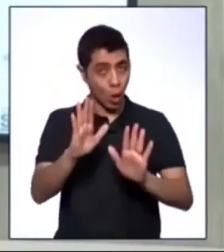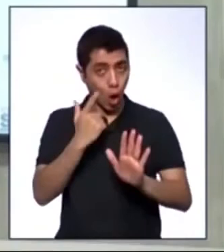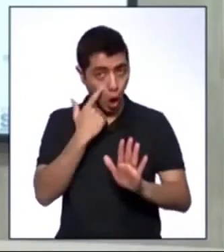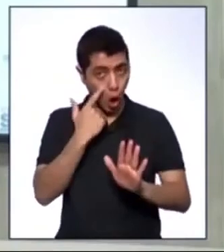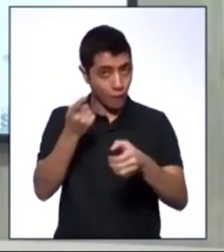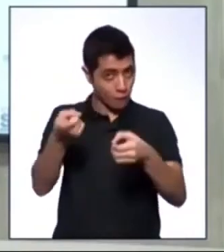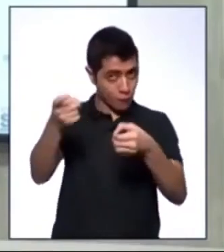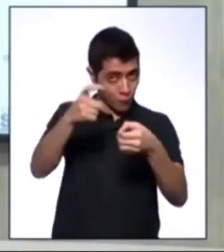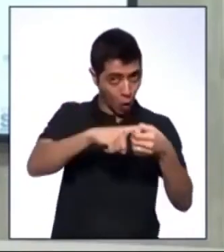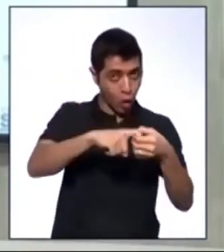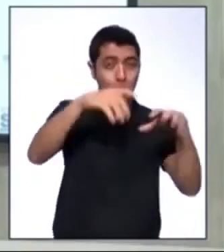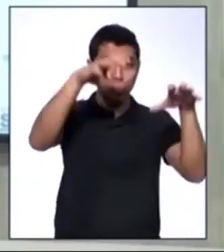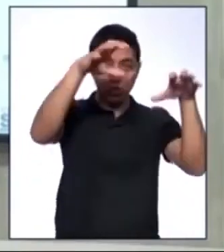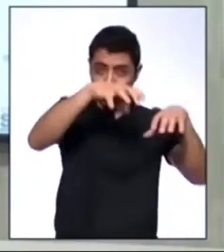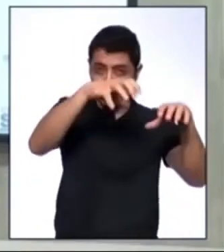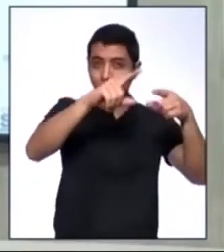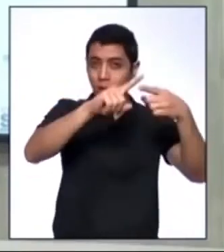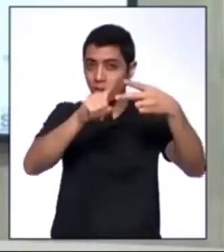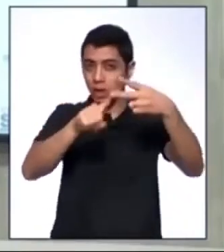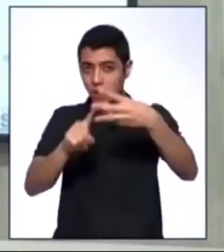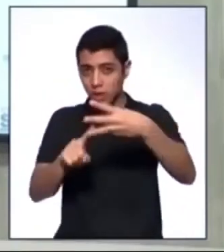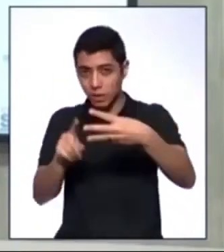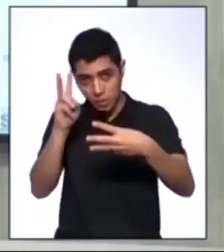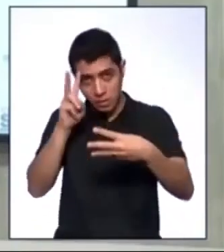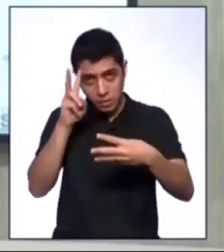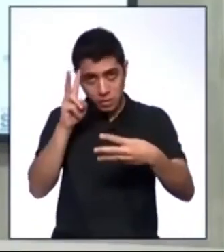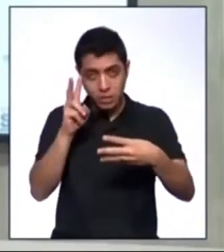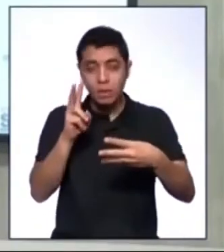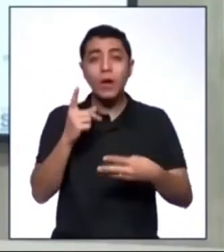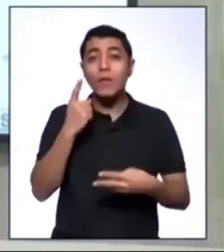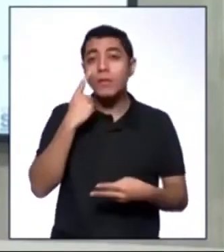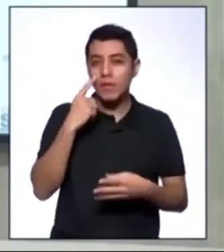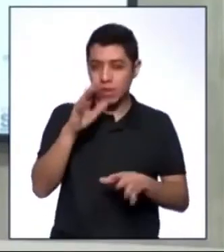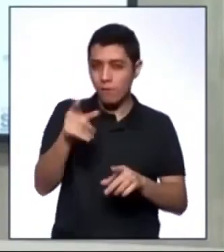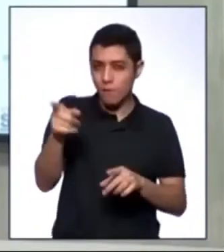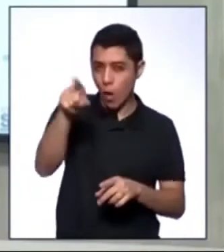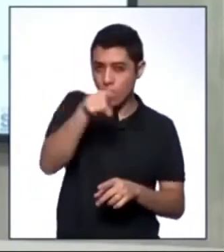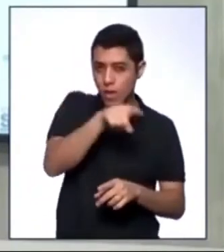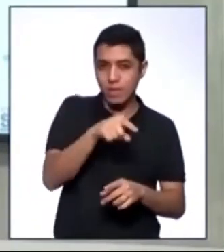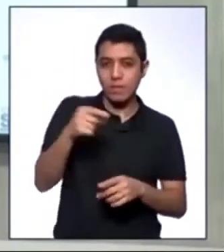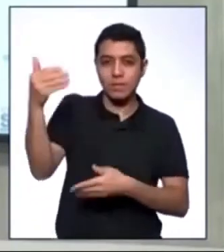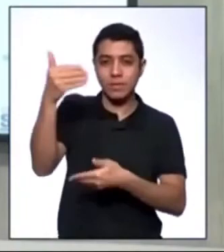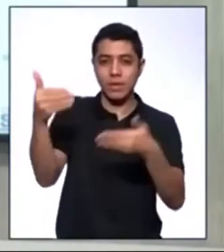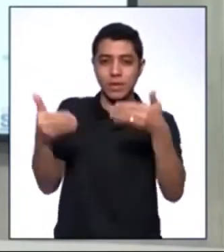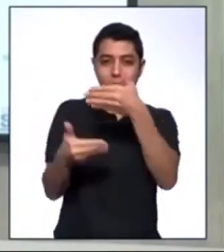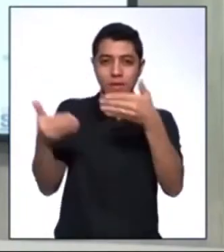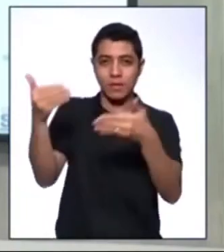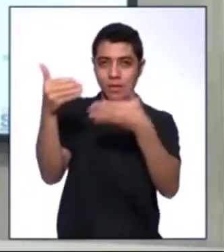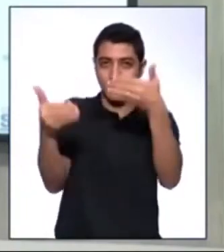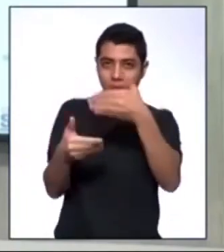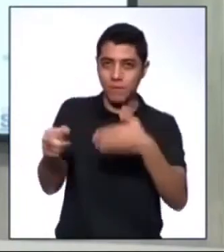temos chuvas que se originam. Vou chegar.